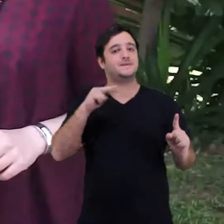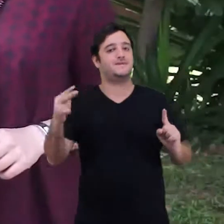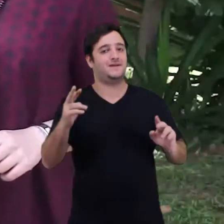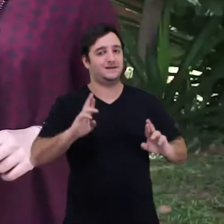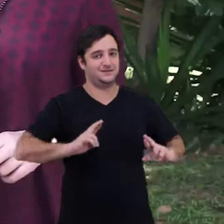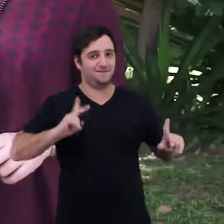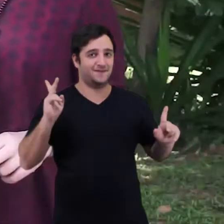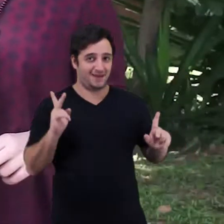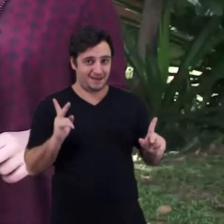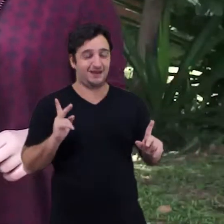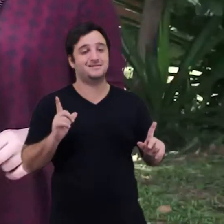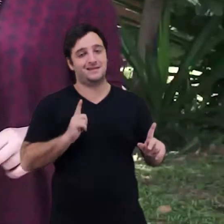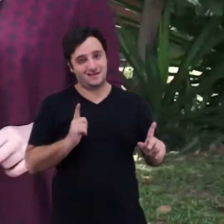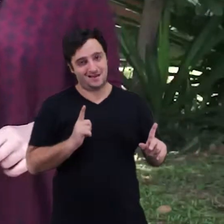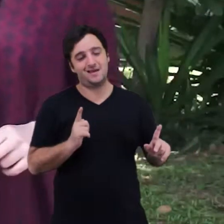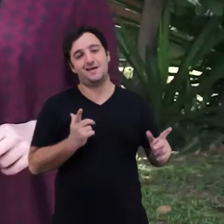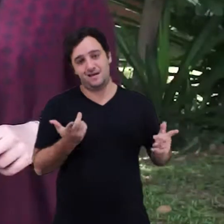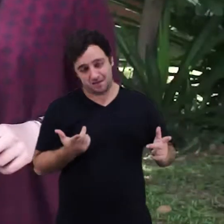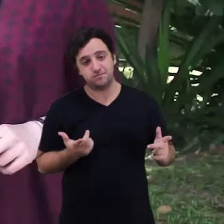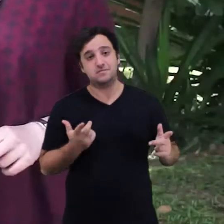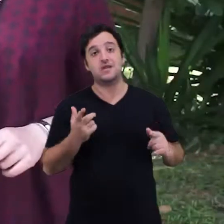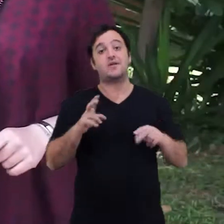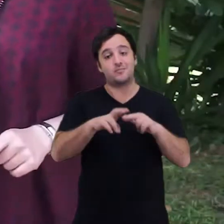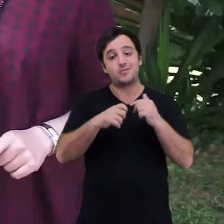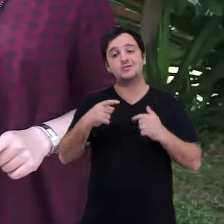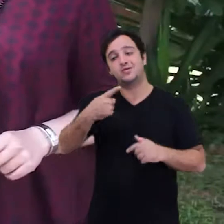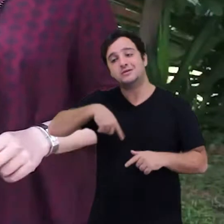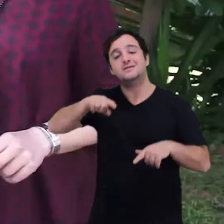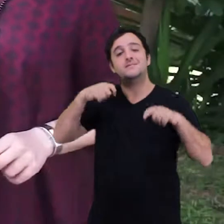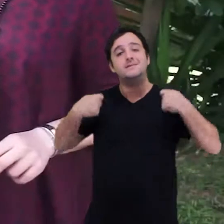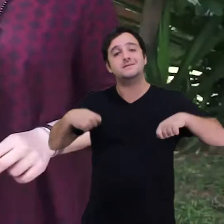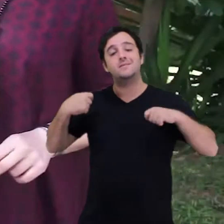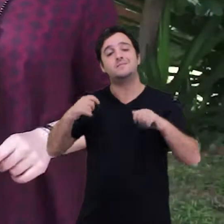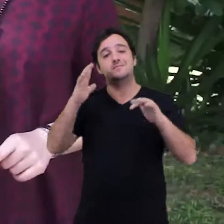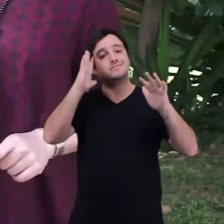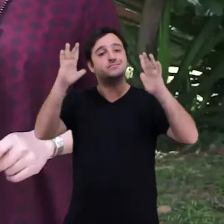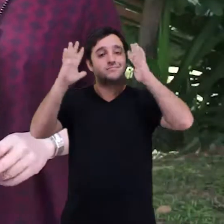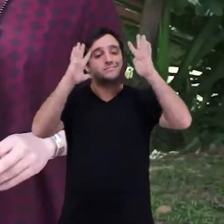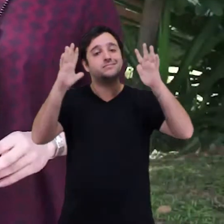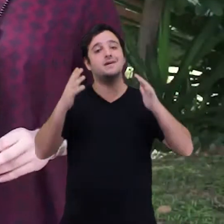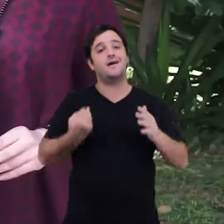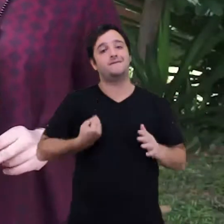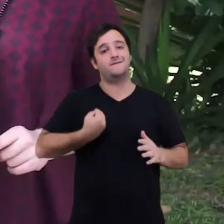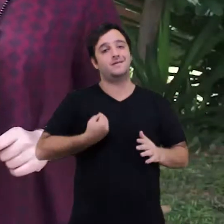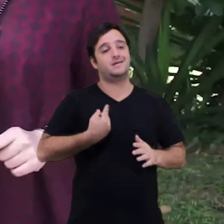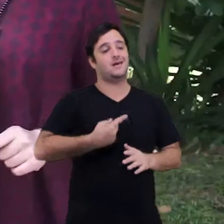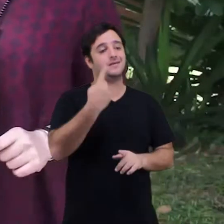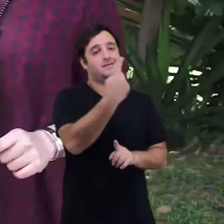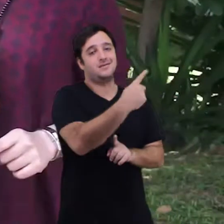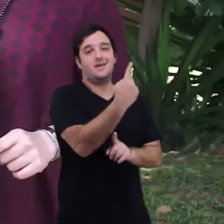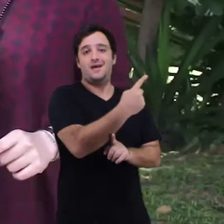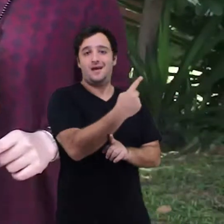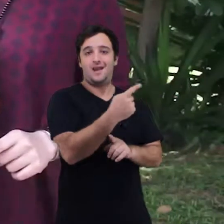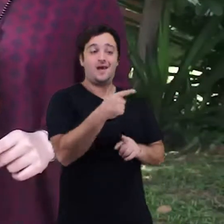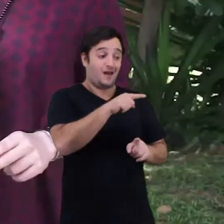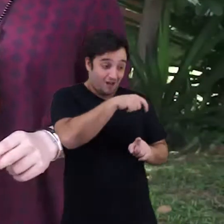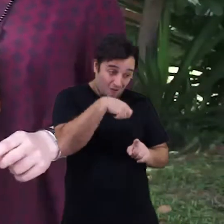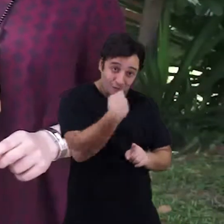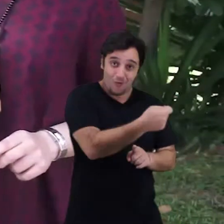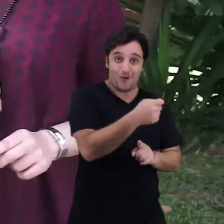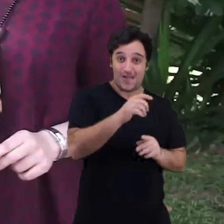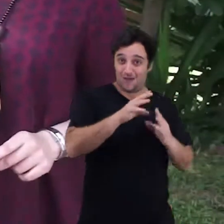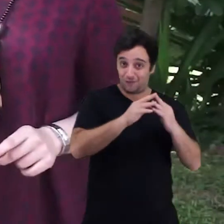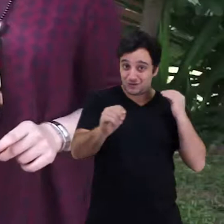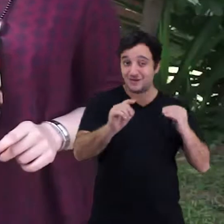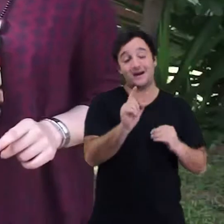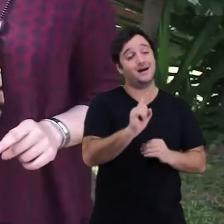pode recorrer ao Acnur, ao CONARE, né? Então, é uma questão formal, mas é uma questão que tem